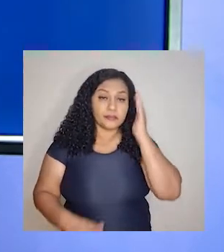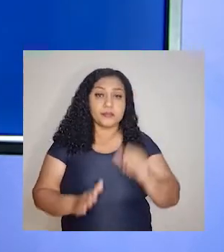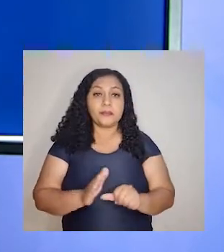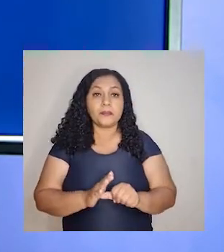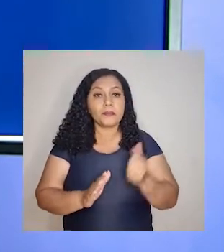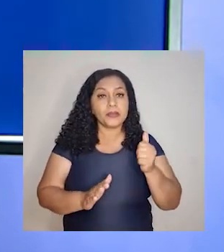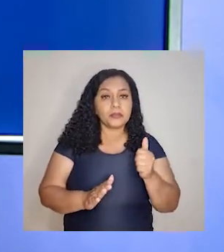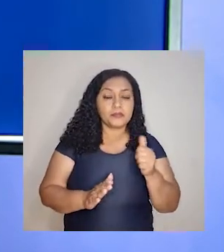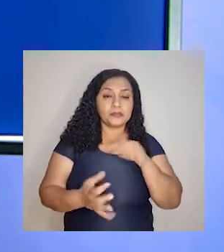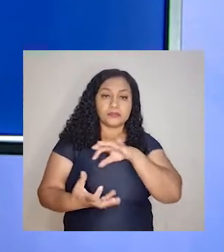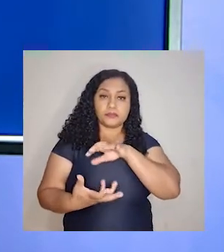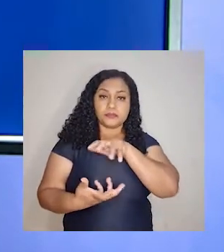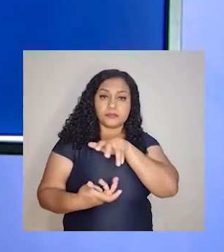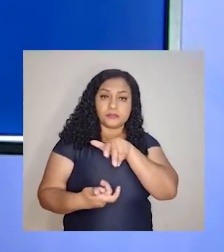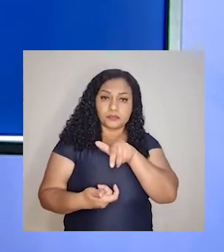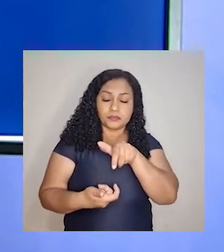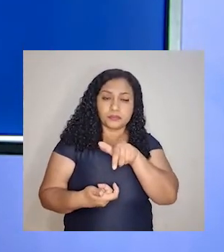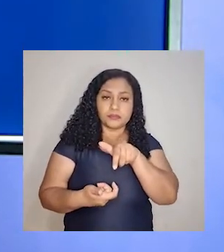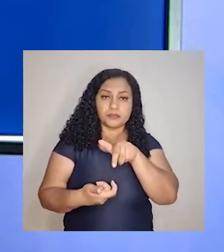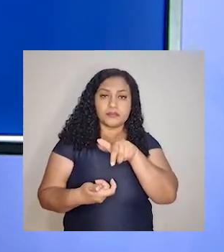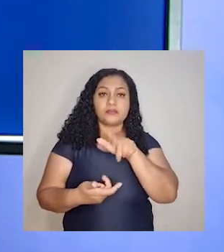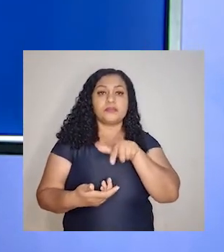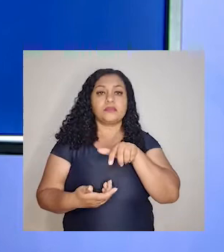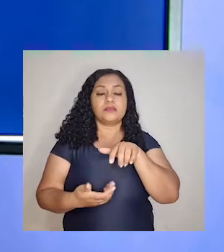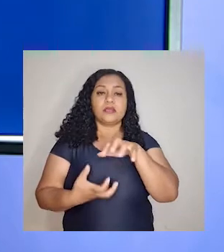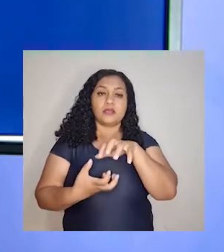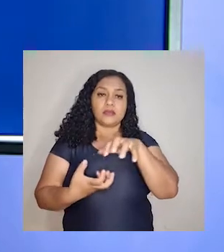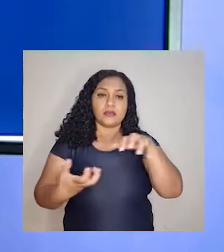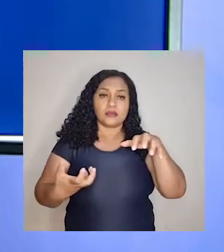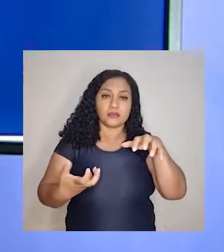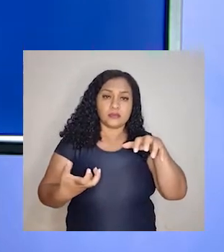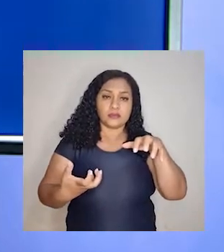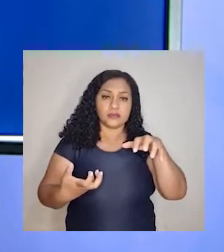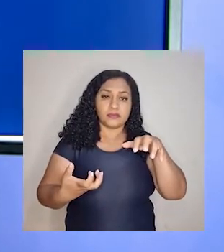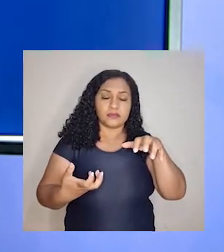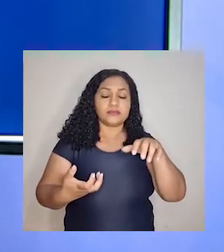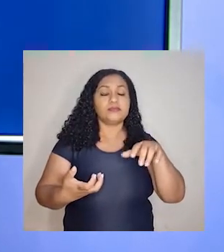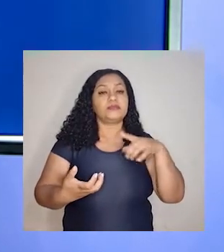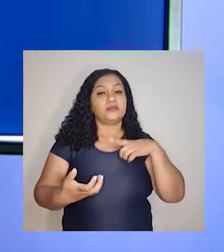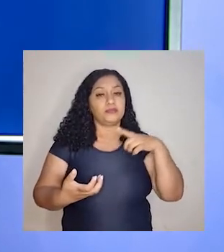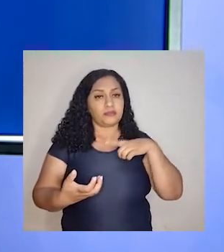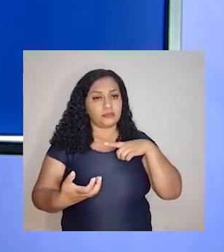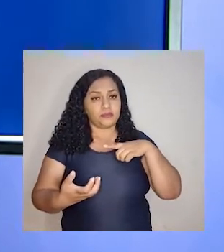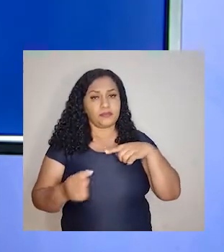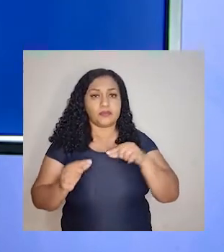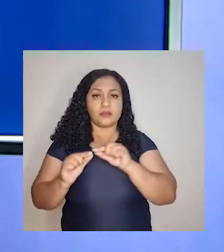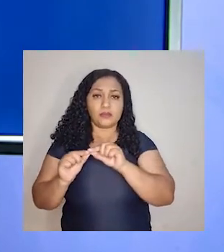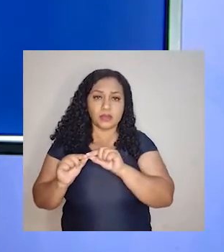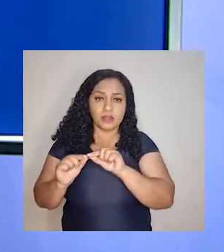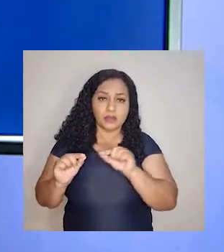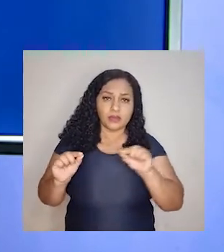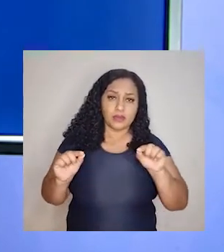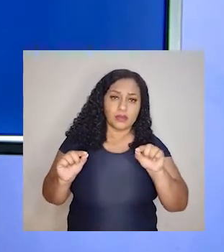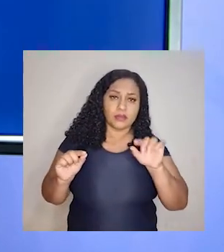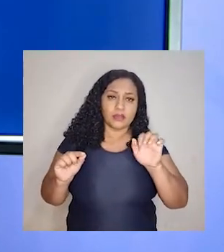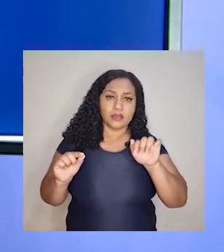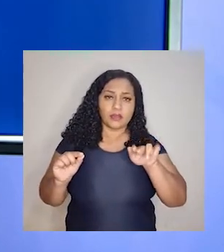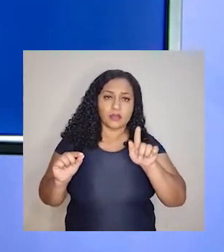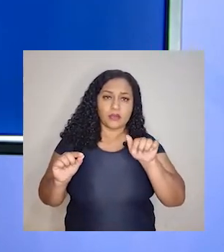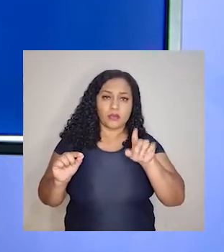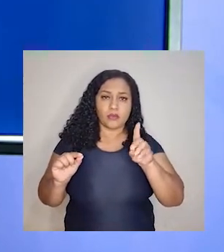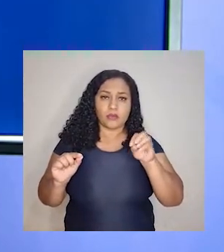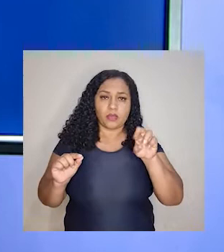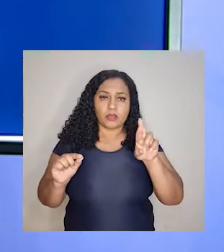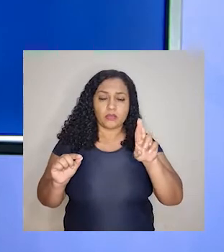fatores essenciais que precisamos saber primeiramente a Terra é dividida em hemisférios tá bom